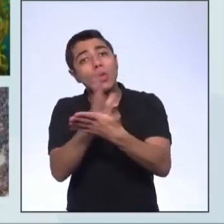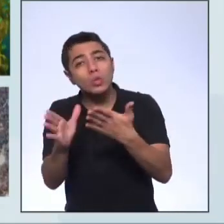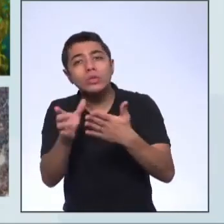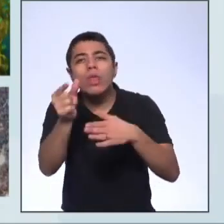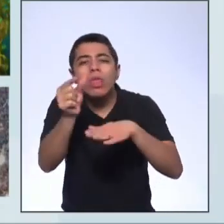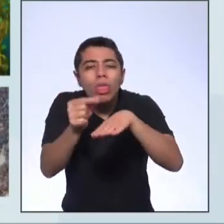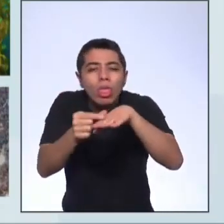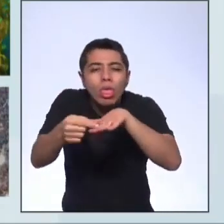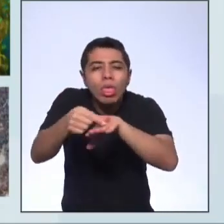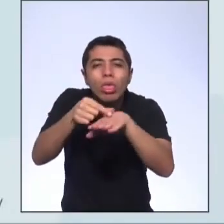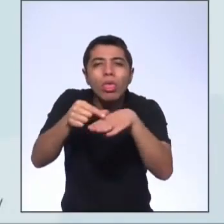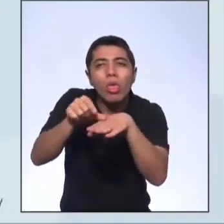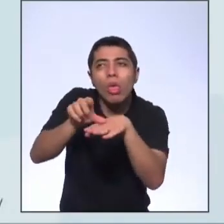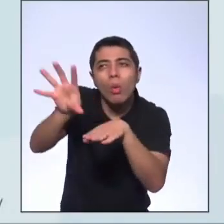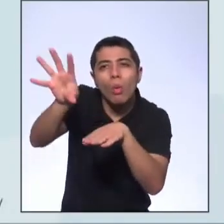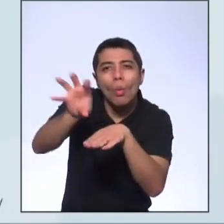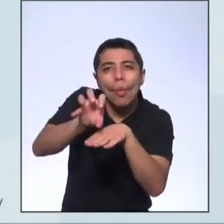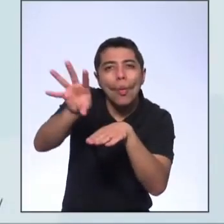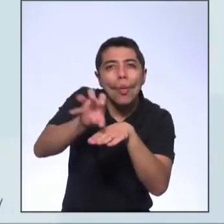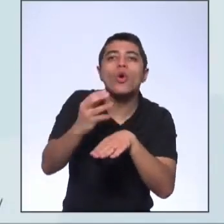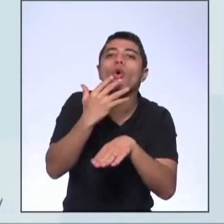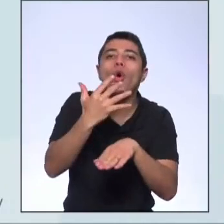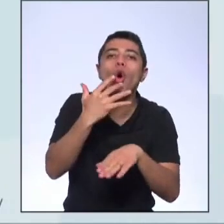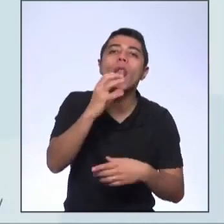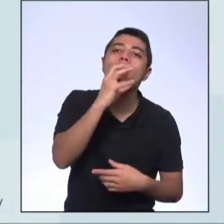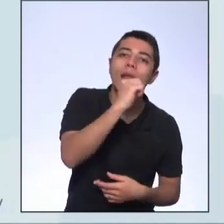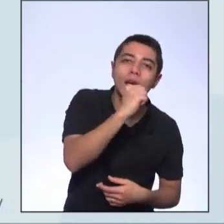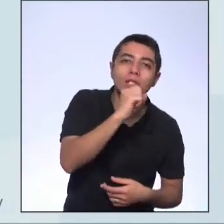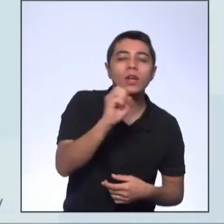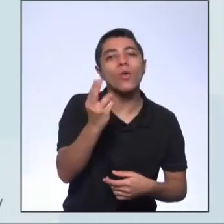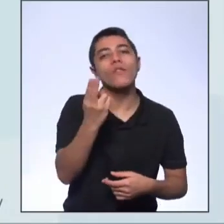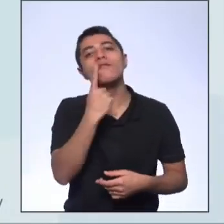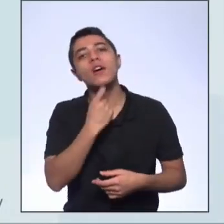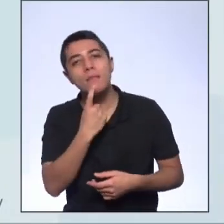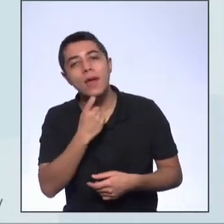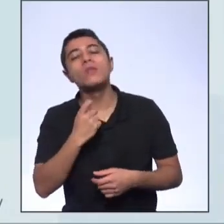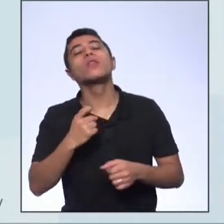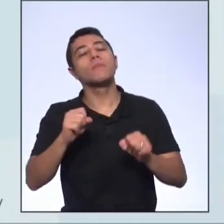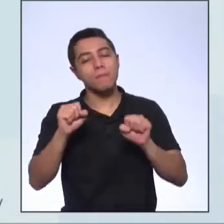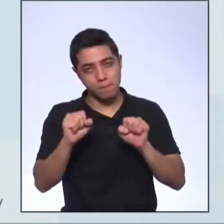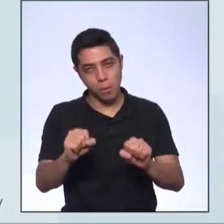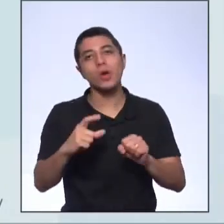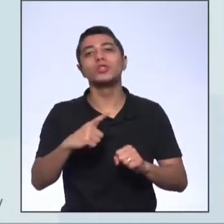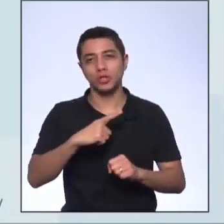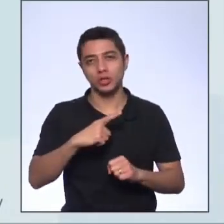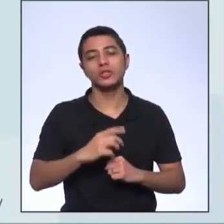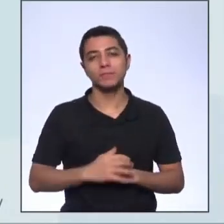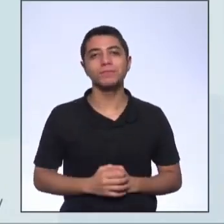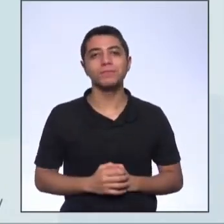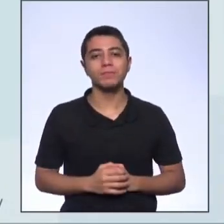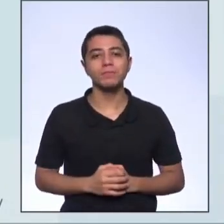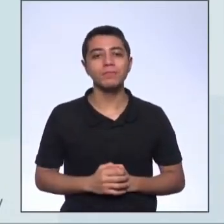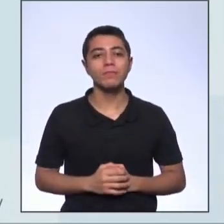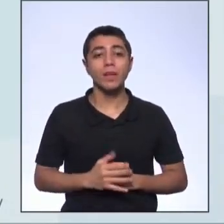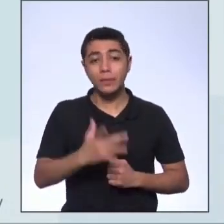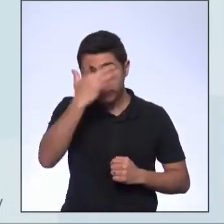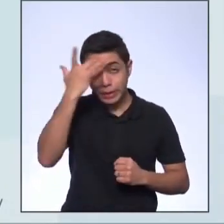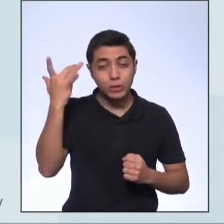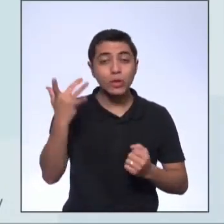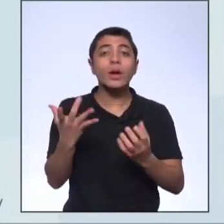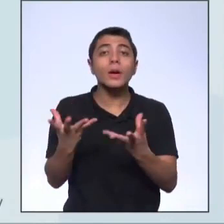avermelhados, tá? Então, a gente consegue observar aí. Muita gente fala dessa questão,